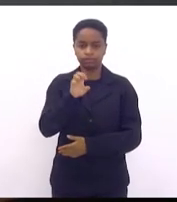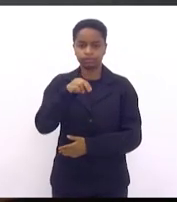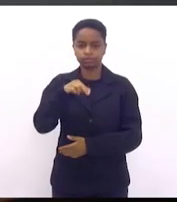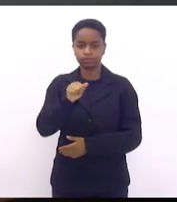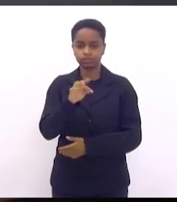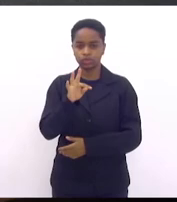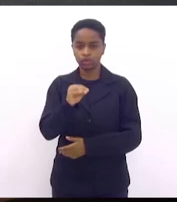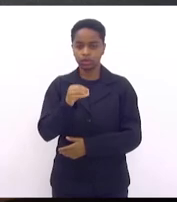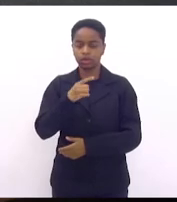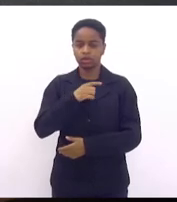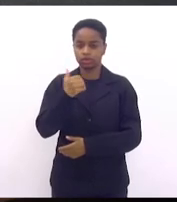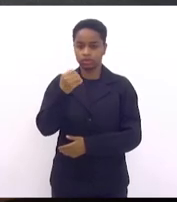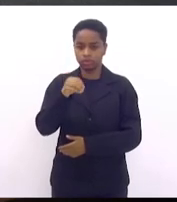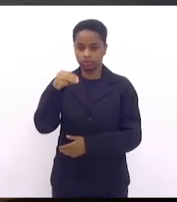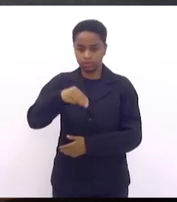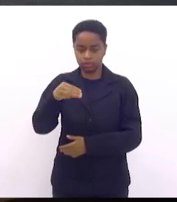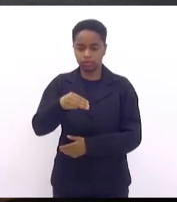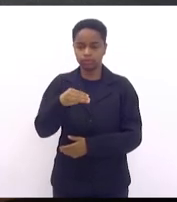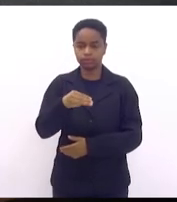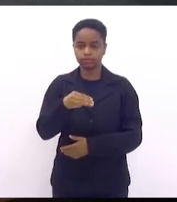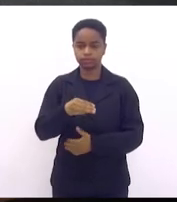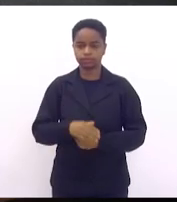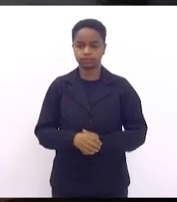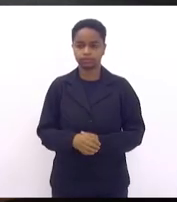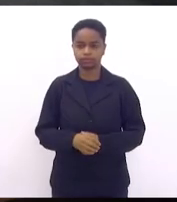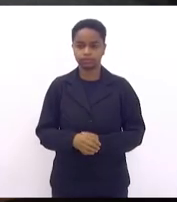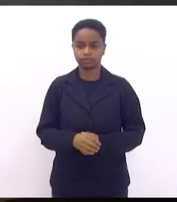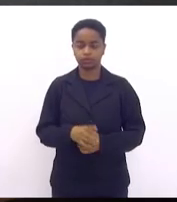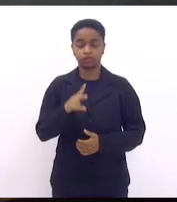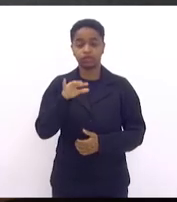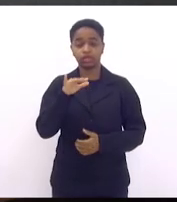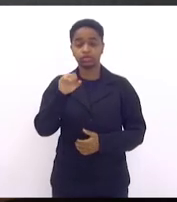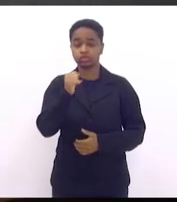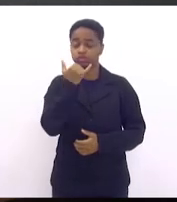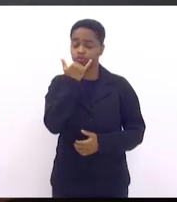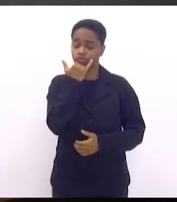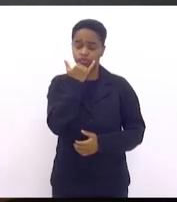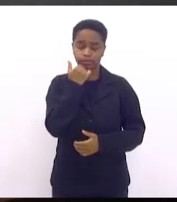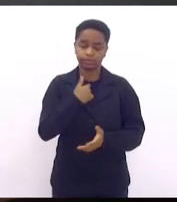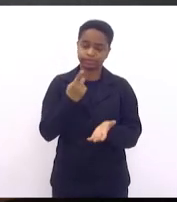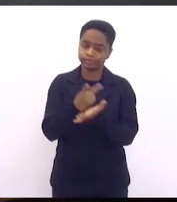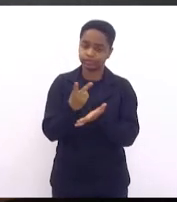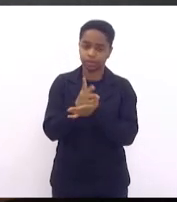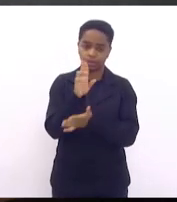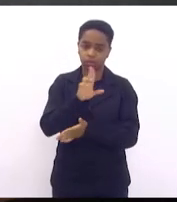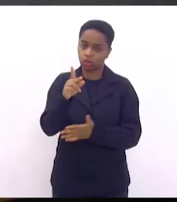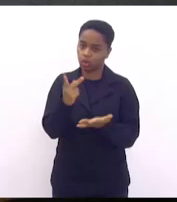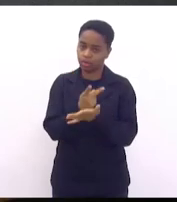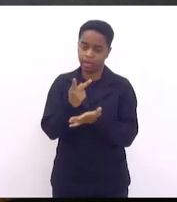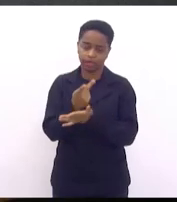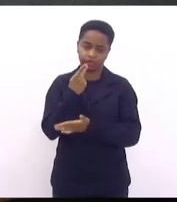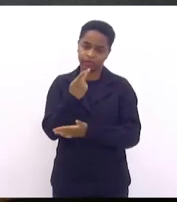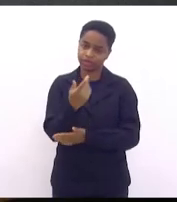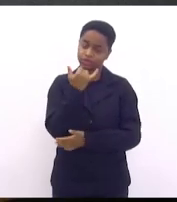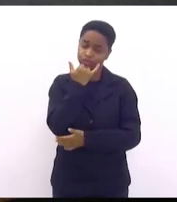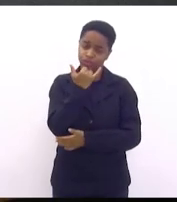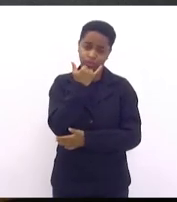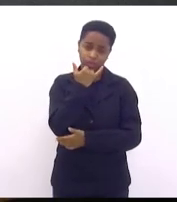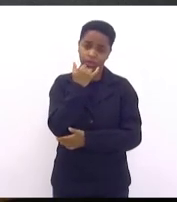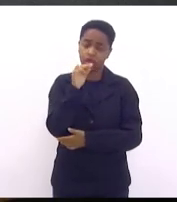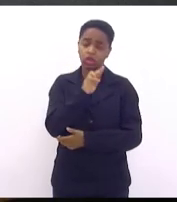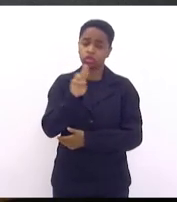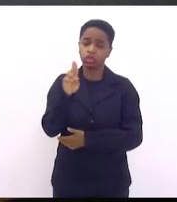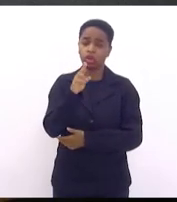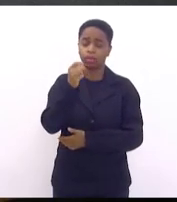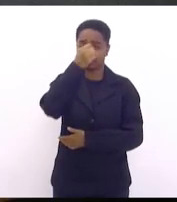Cozzolino. Vossa Excelência dispõe de 10 minutos. Tempo Vinícius. Gente, eu sempre chamo você pelo nome do